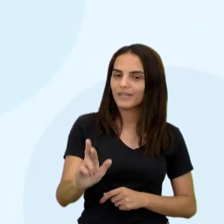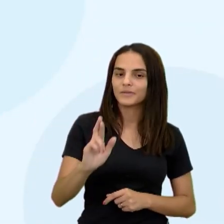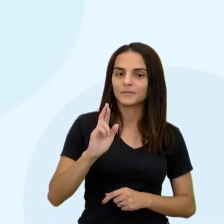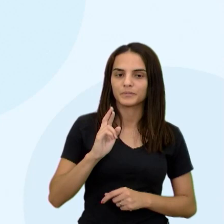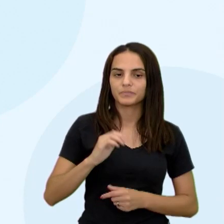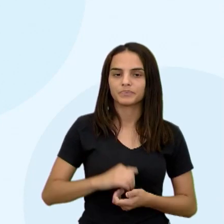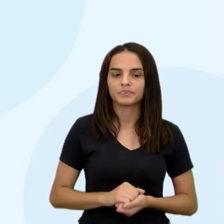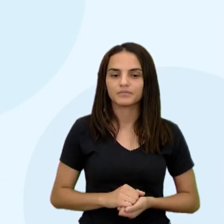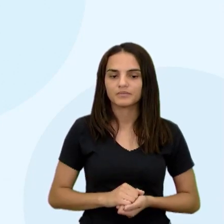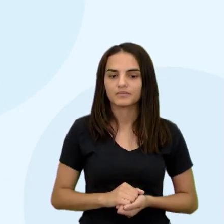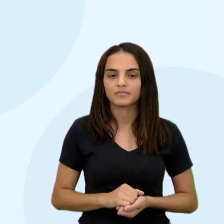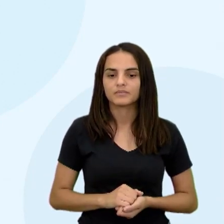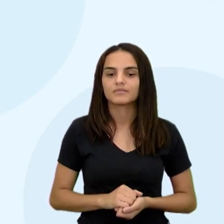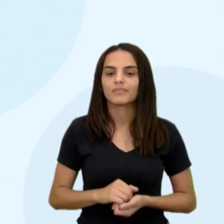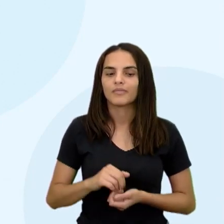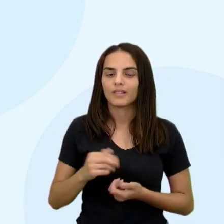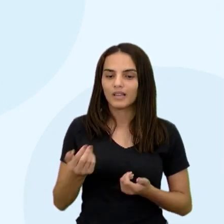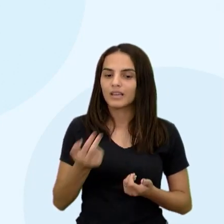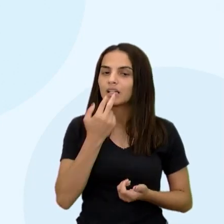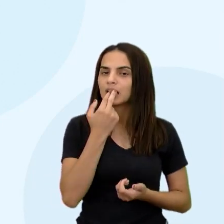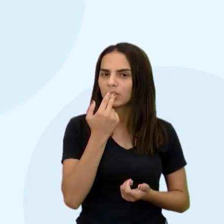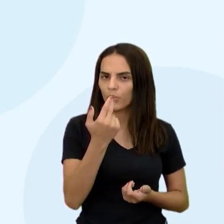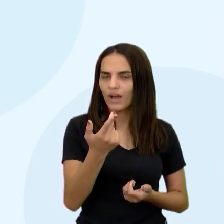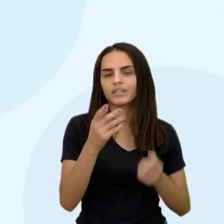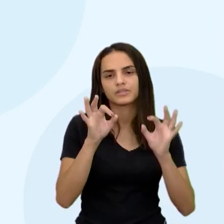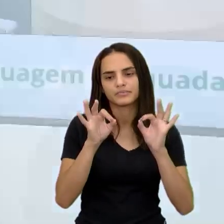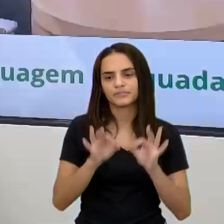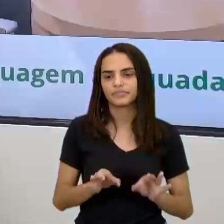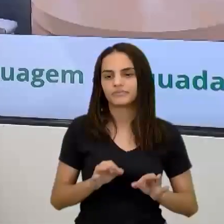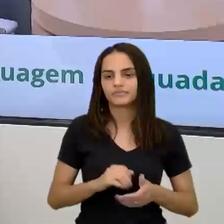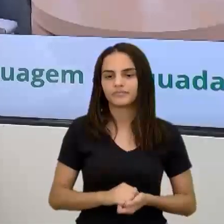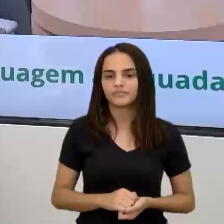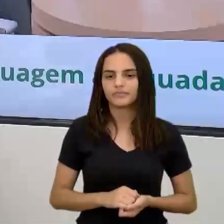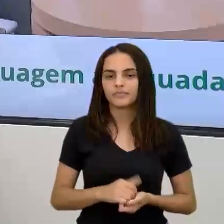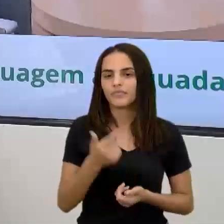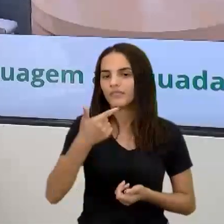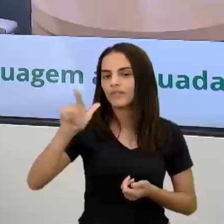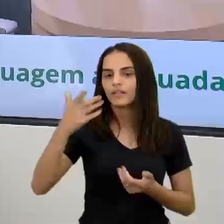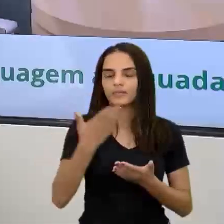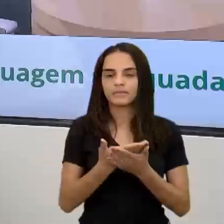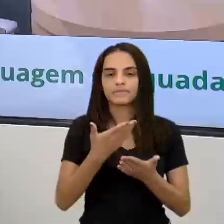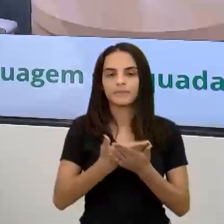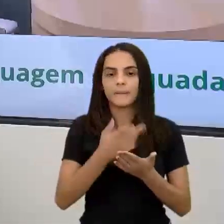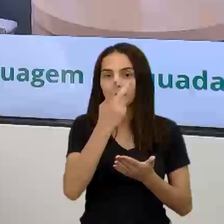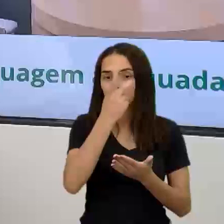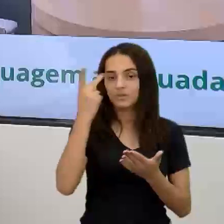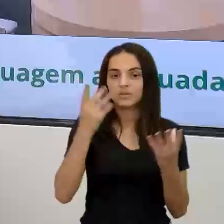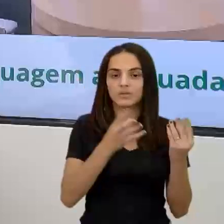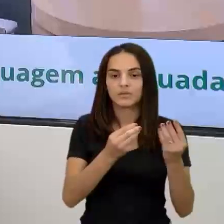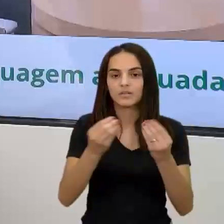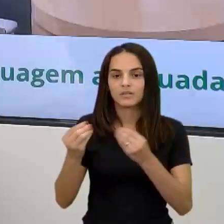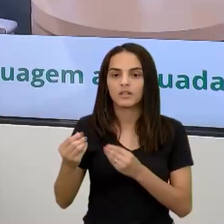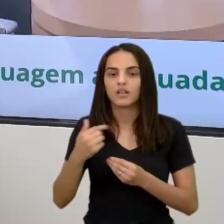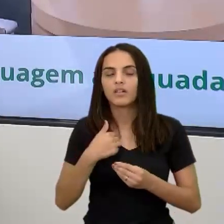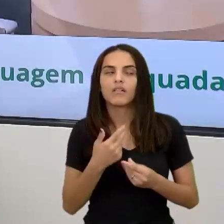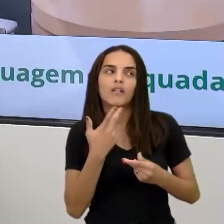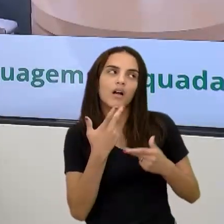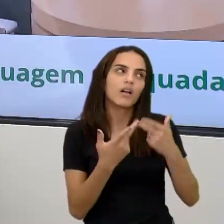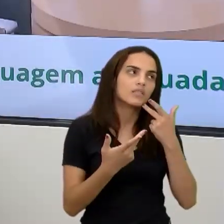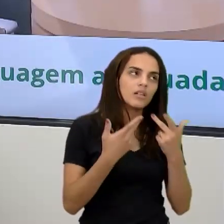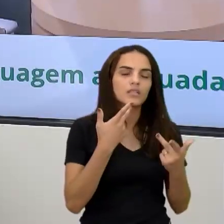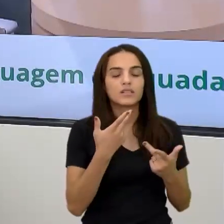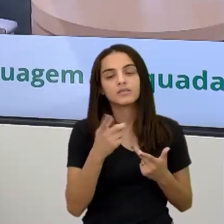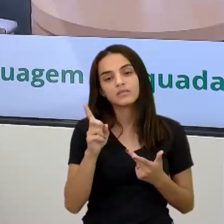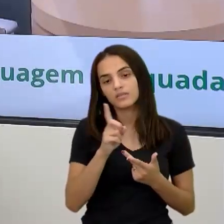ó. É um vídeo com linguagem adequada. Numa aula que a gente passou aqui, teve muita gente que ficou, mas ela ficou muito no né? É assim, gente,